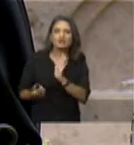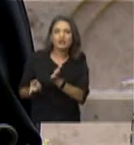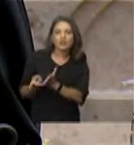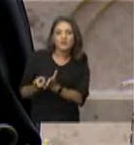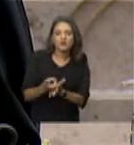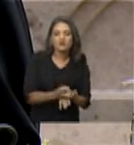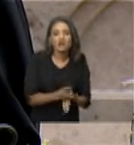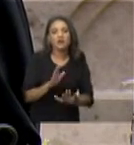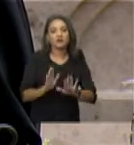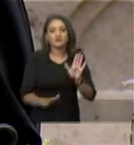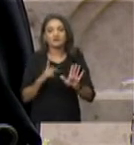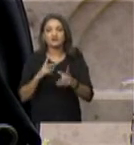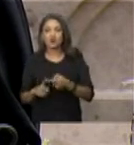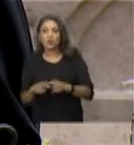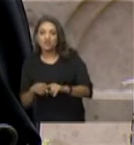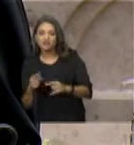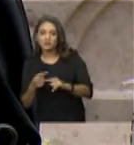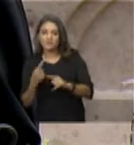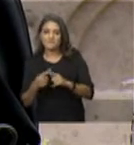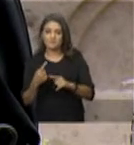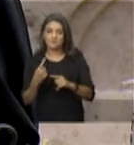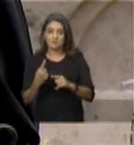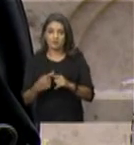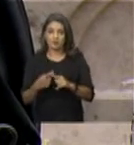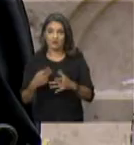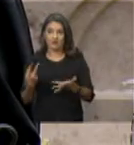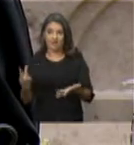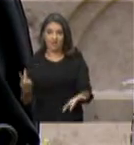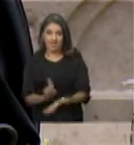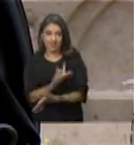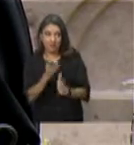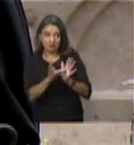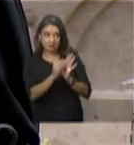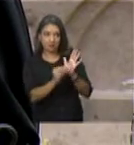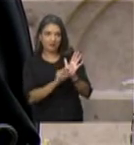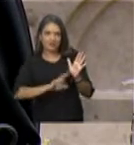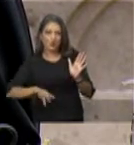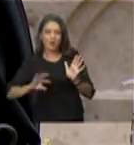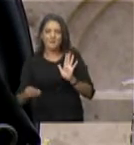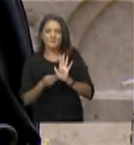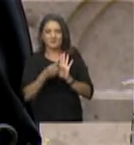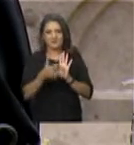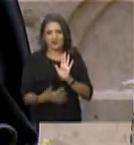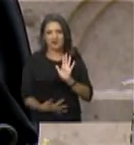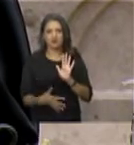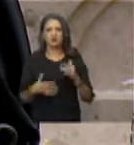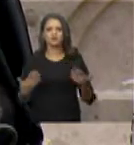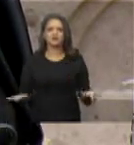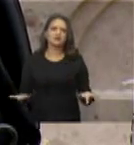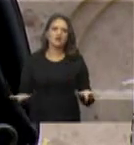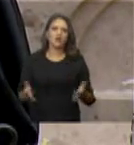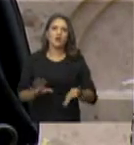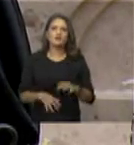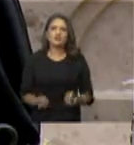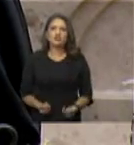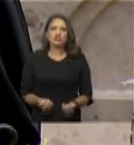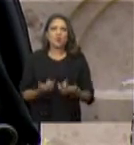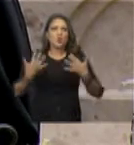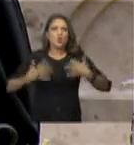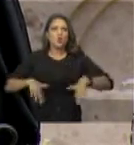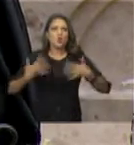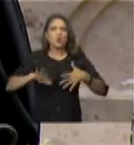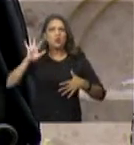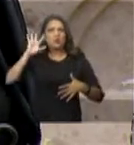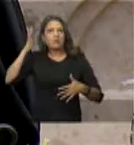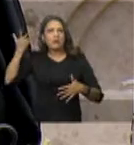vezes foram corrigidos por erro material e não por em Declaração era muito comum um montante enorme em todo o Brasil de